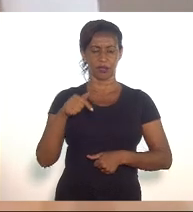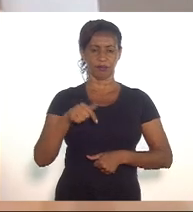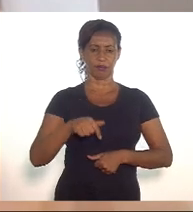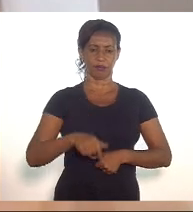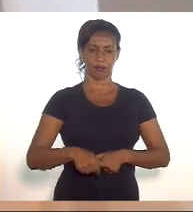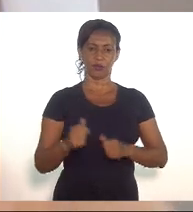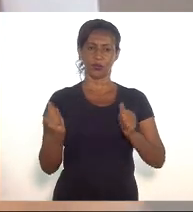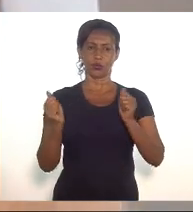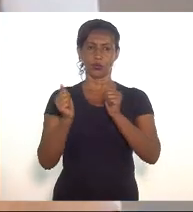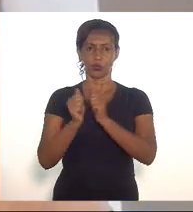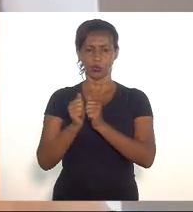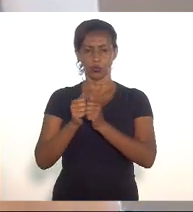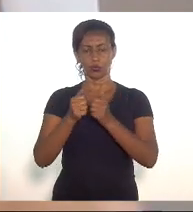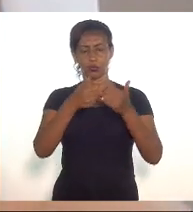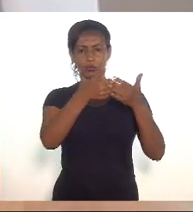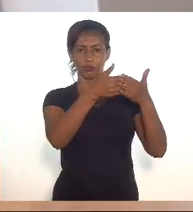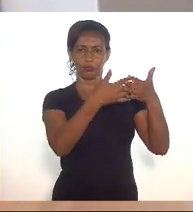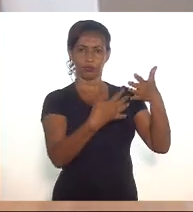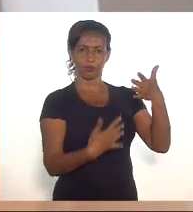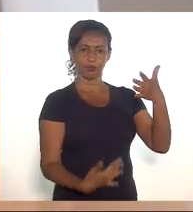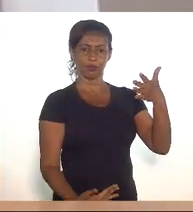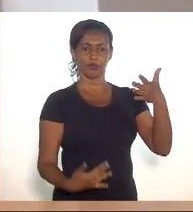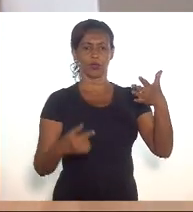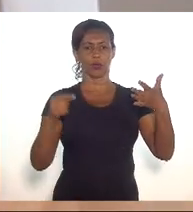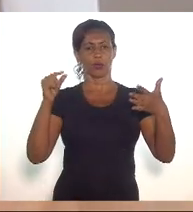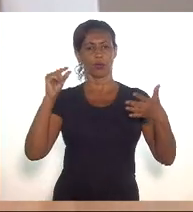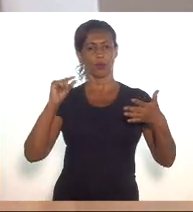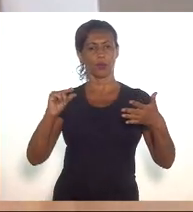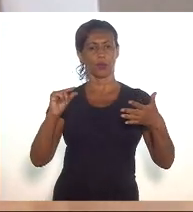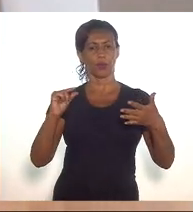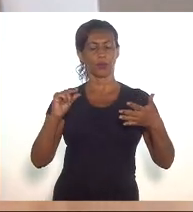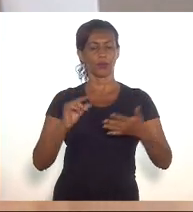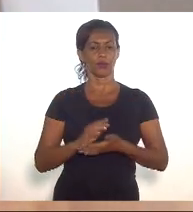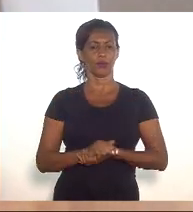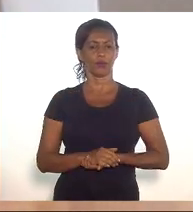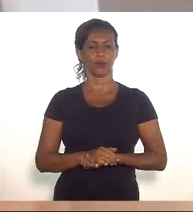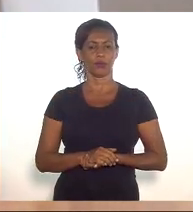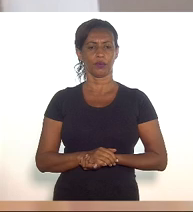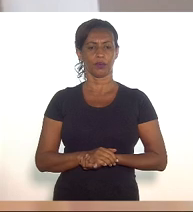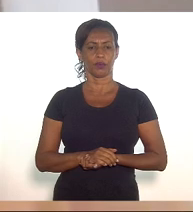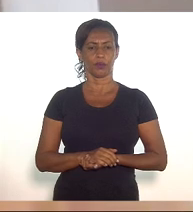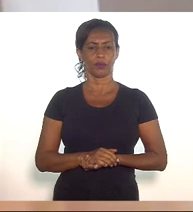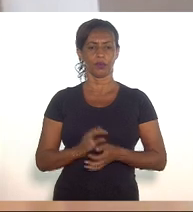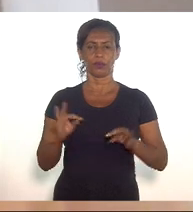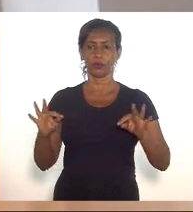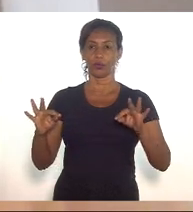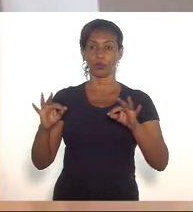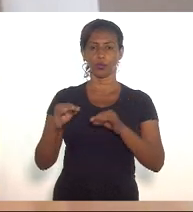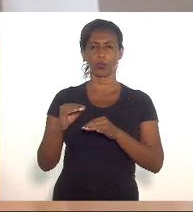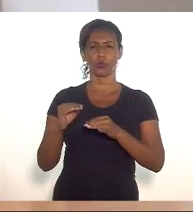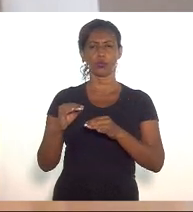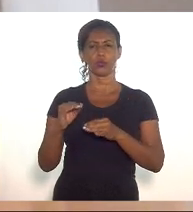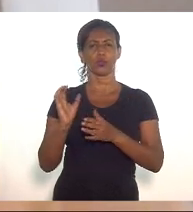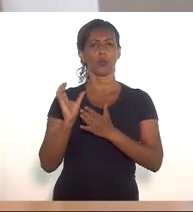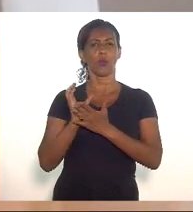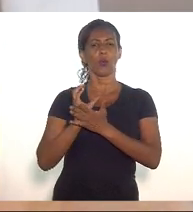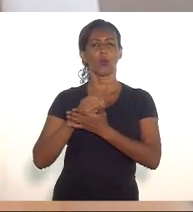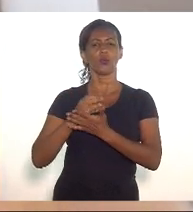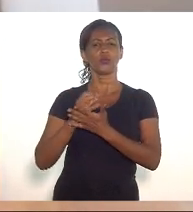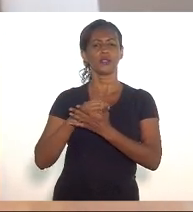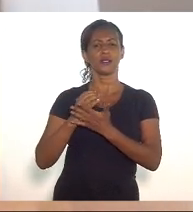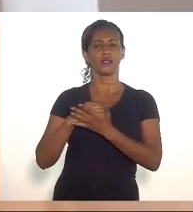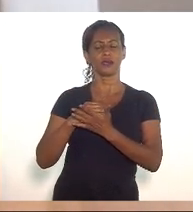com os senhores para discorrer um pouquinho sobre todos esses conceitos. Na